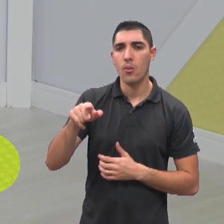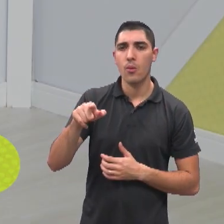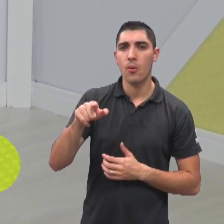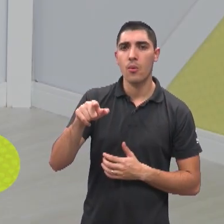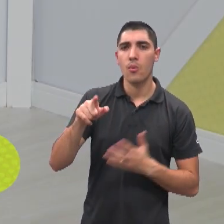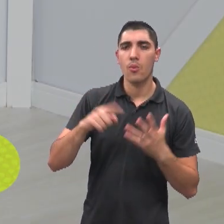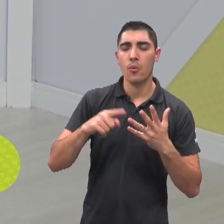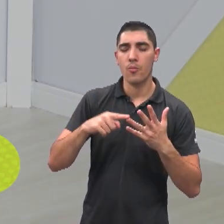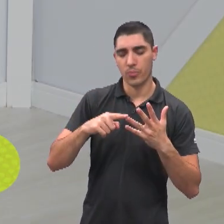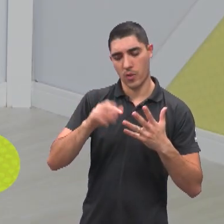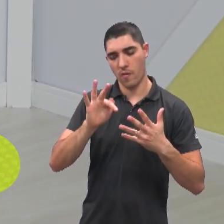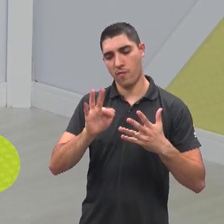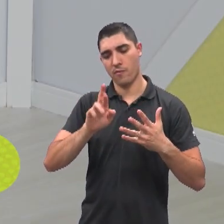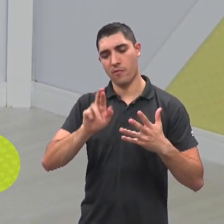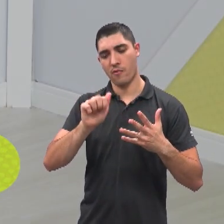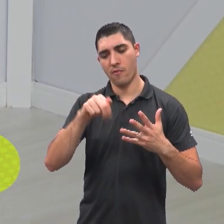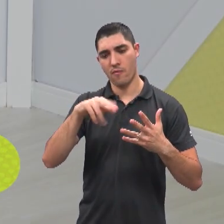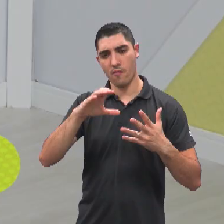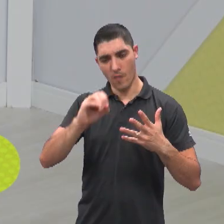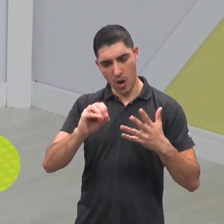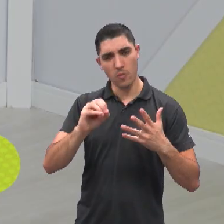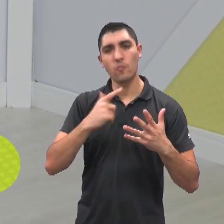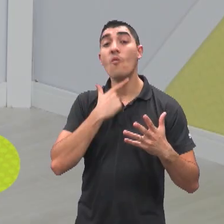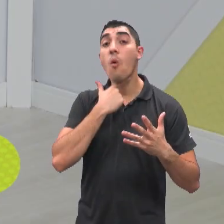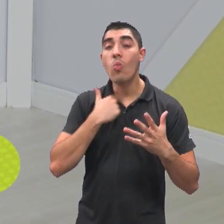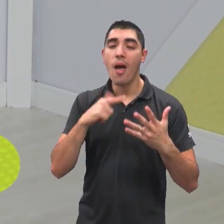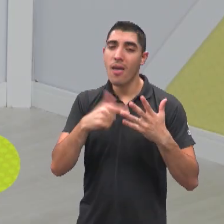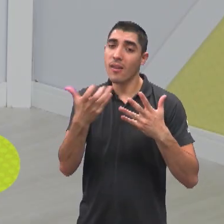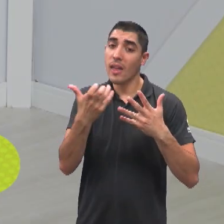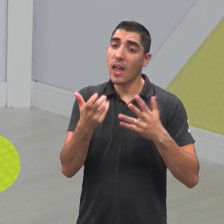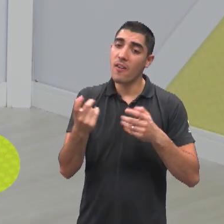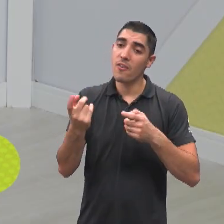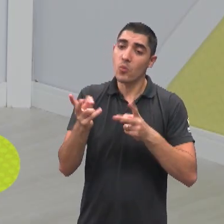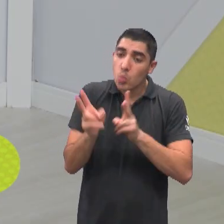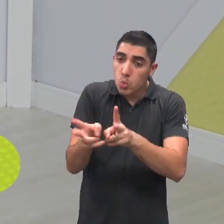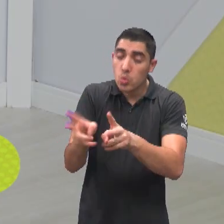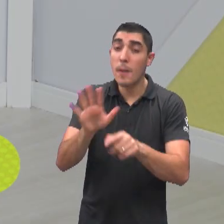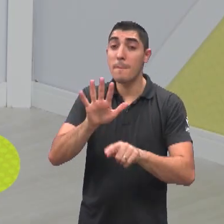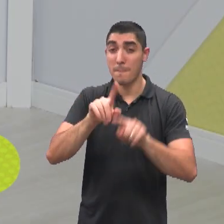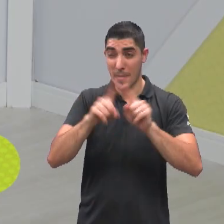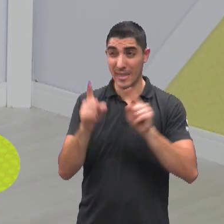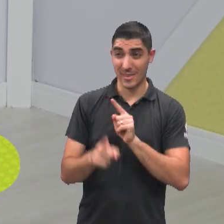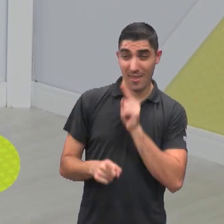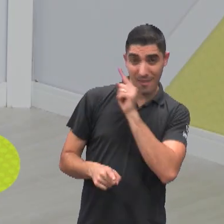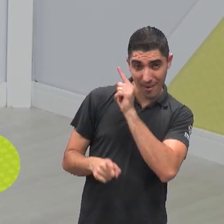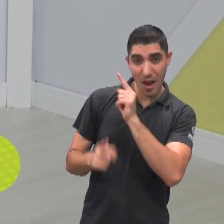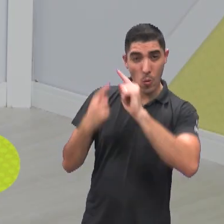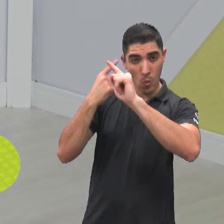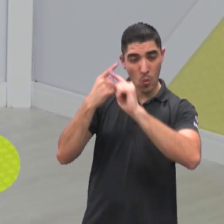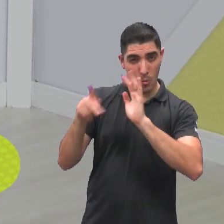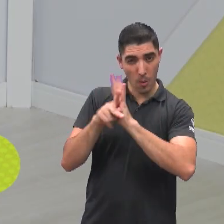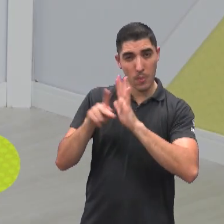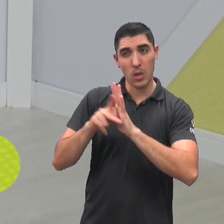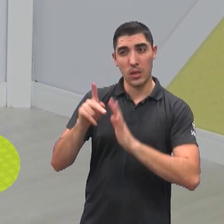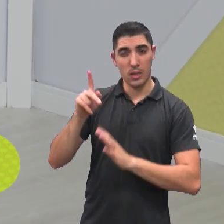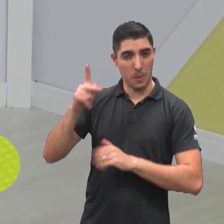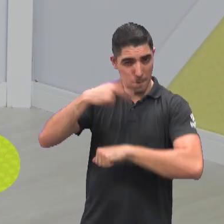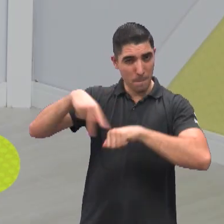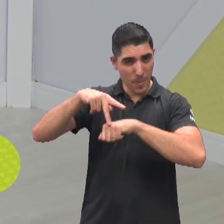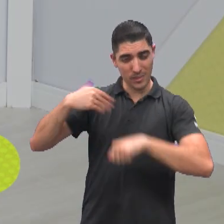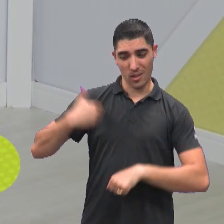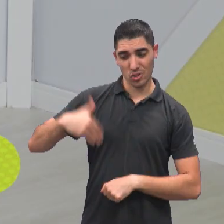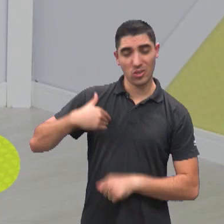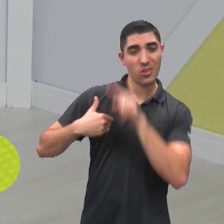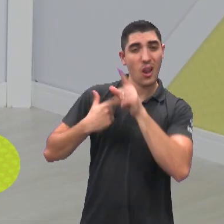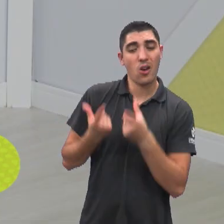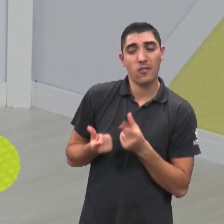argentino, Franco Vieta, isso. Franco Vieta tem interesse na permanência, mas o mercado argentino melhorou, as condições estão melhores no